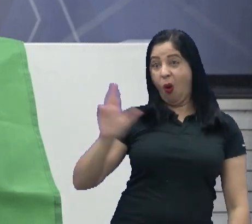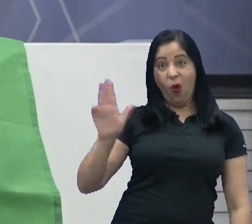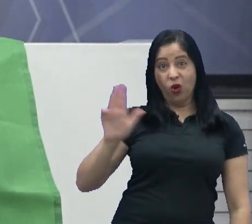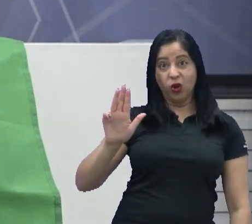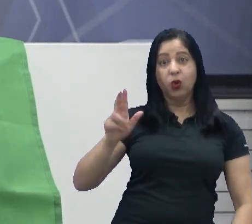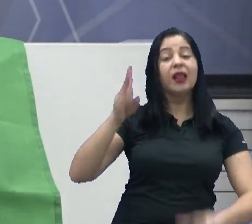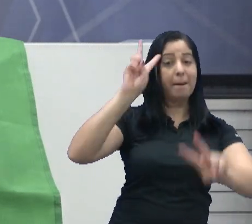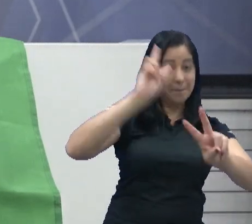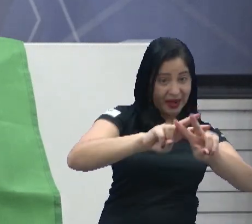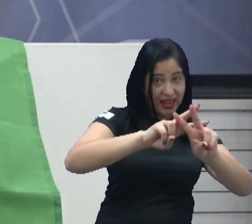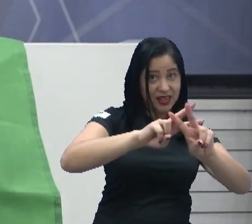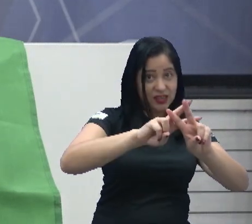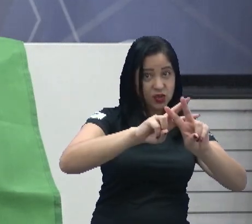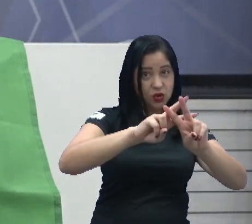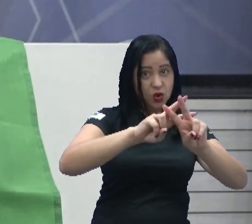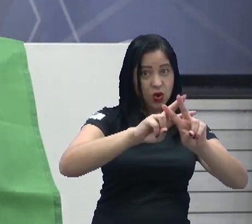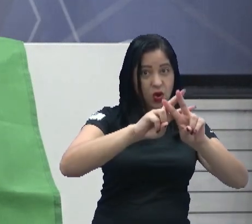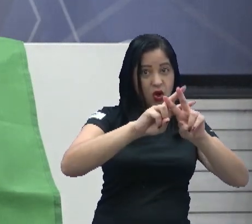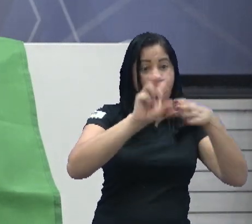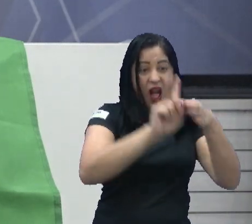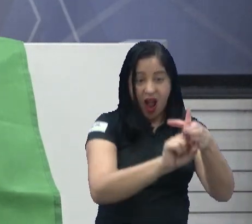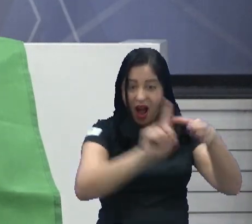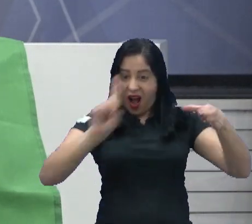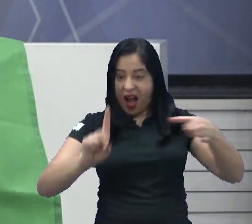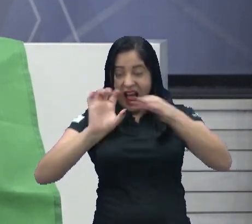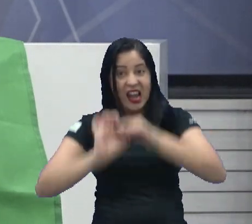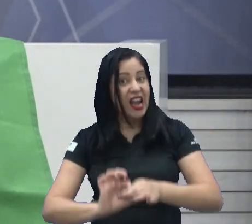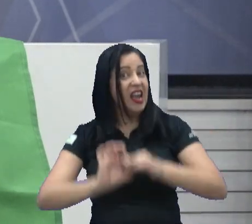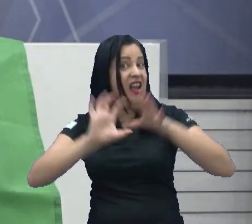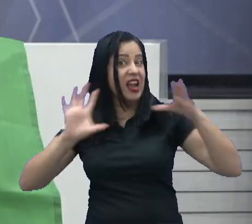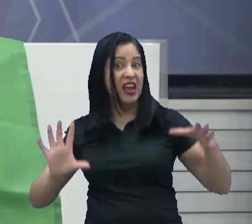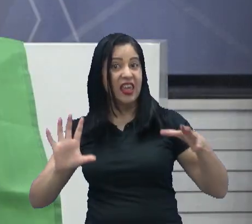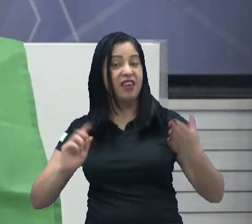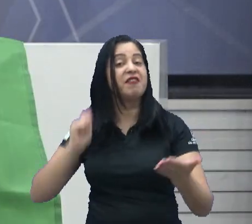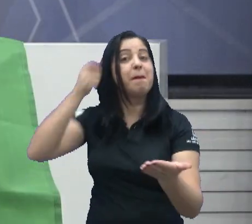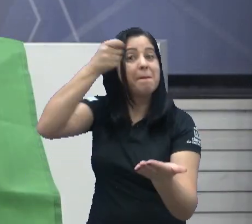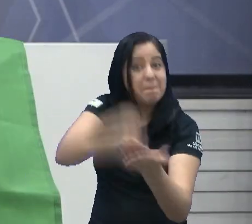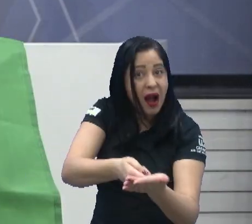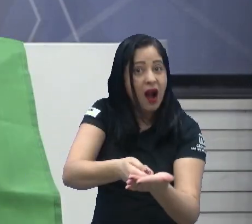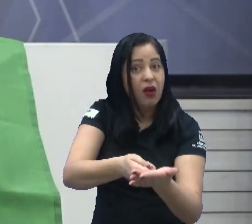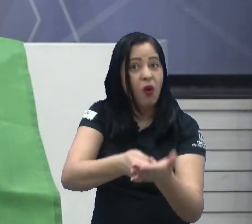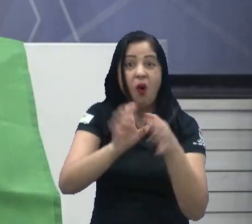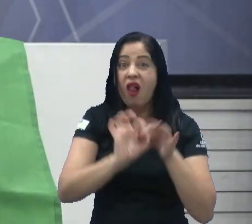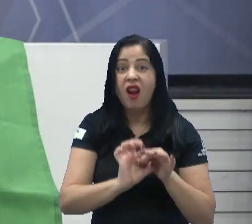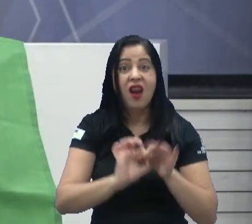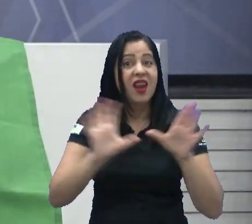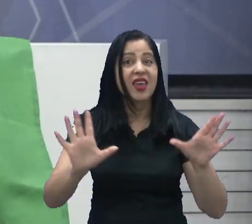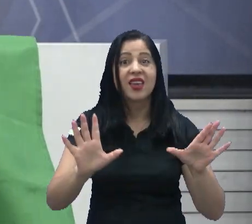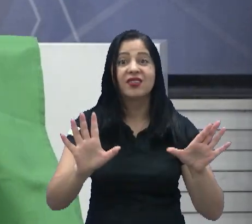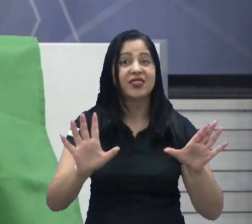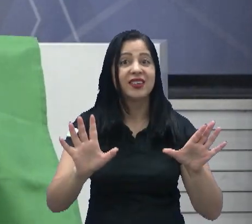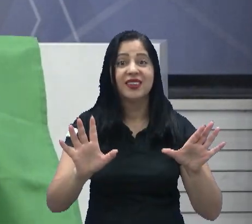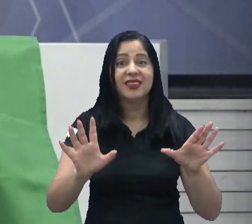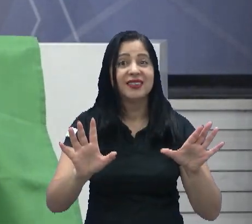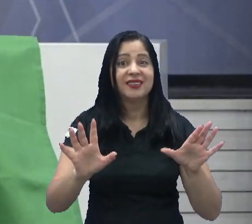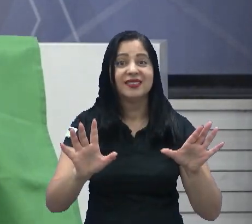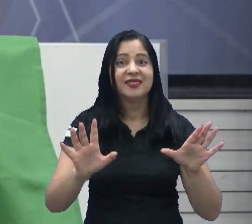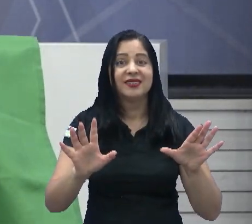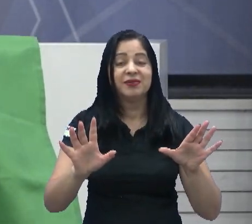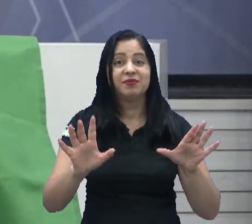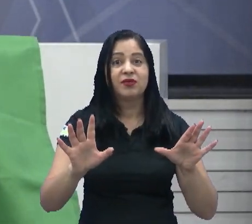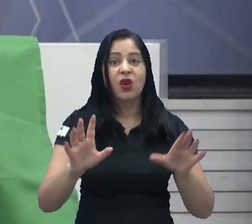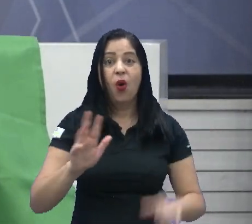absolvido, não pagou, né? Pagou o que ele tinha que pagar. Não houve ataque